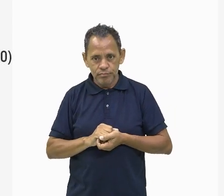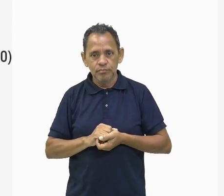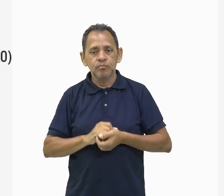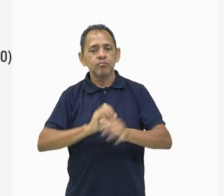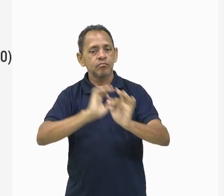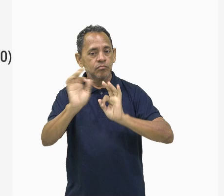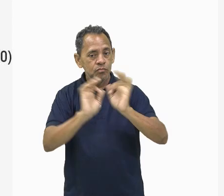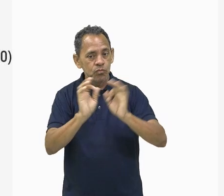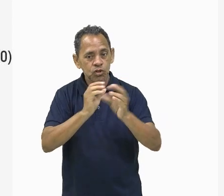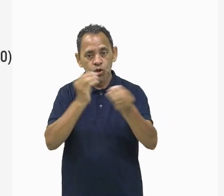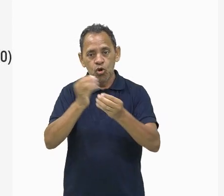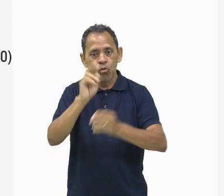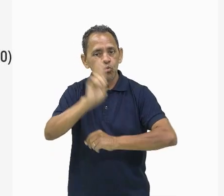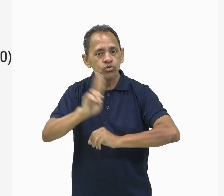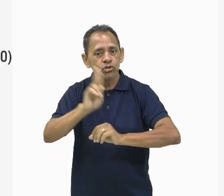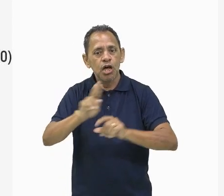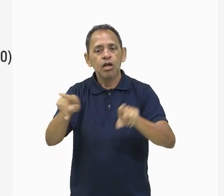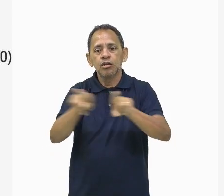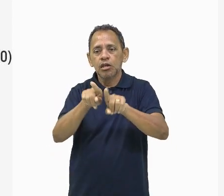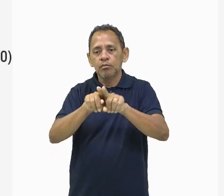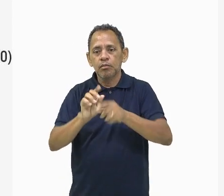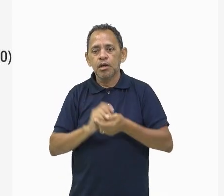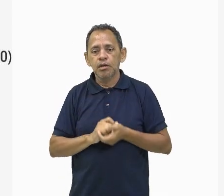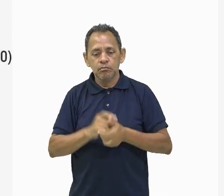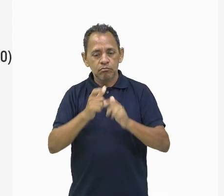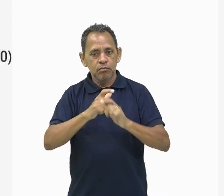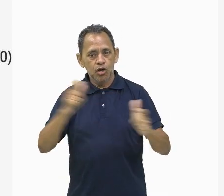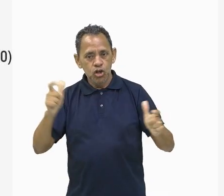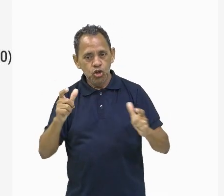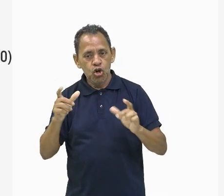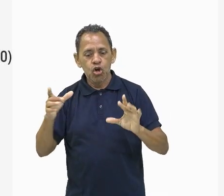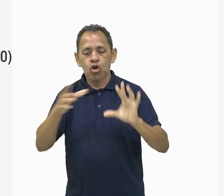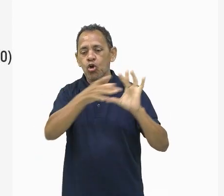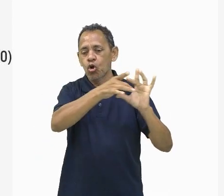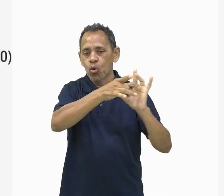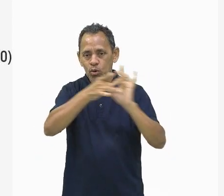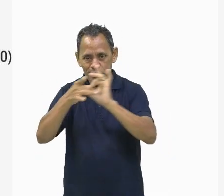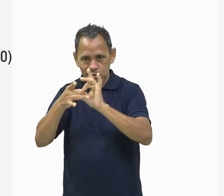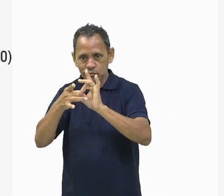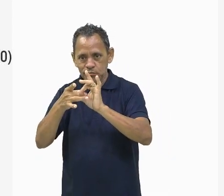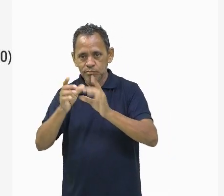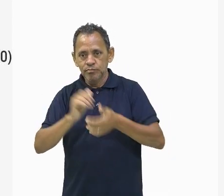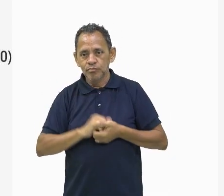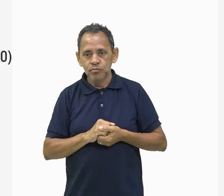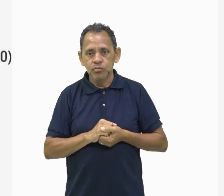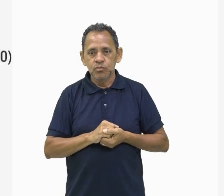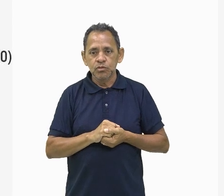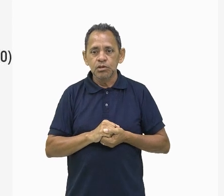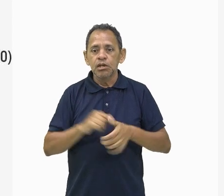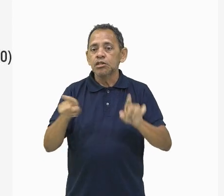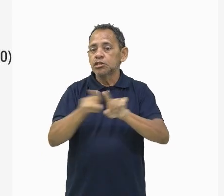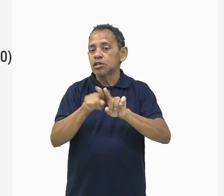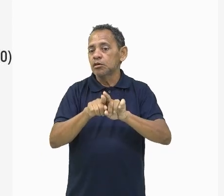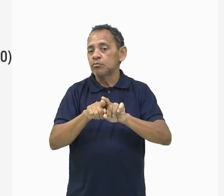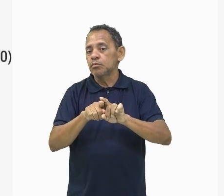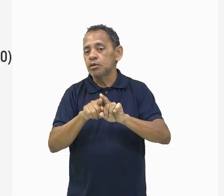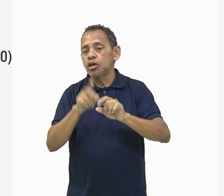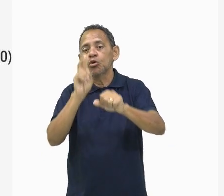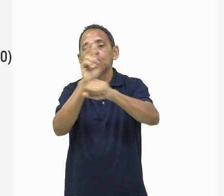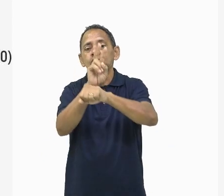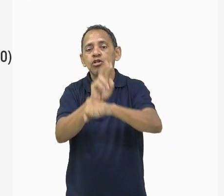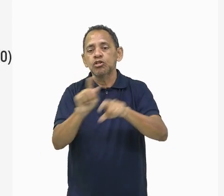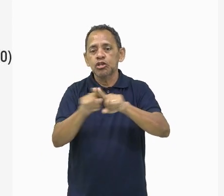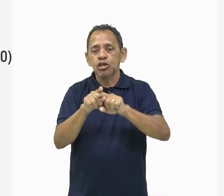utilizado para estabelecer a coesão de um texto. Aqui, porém, estamos tratando da elipse como figura de